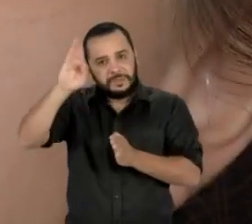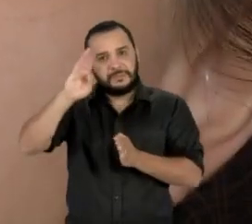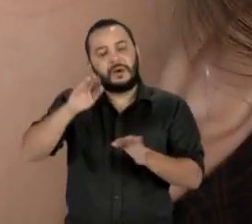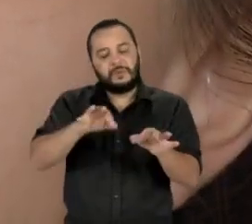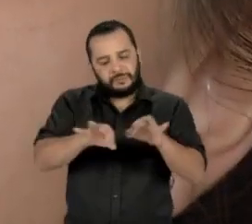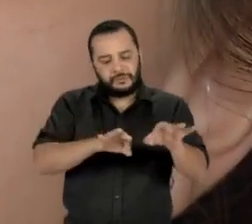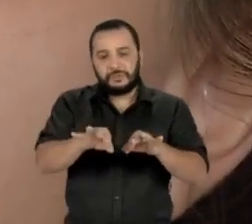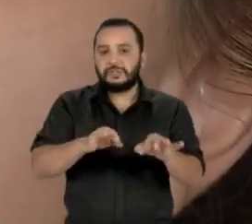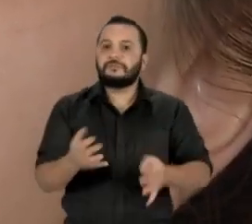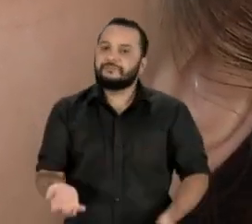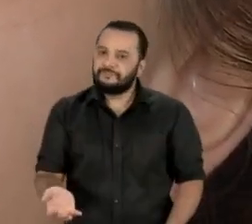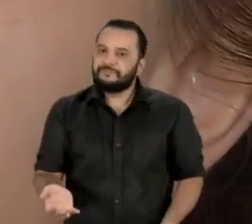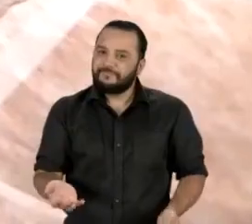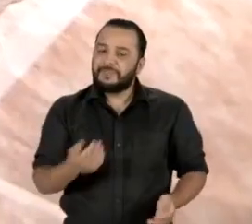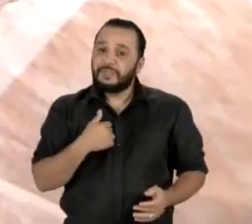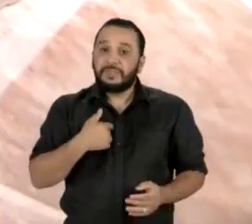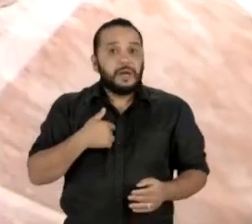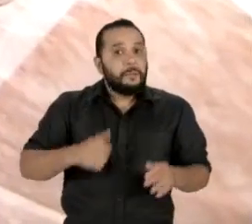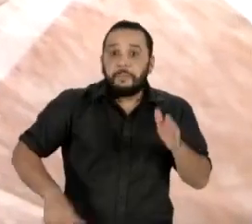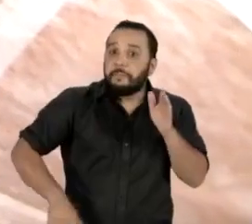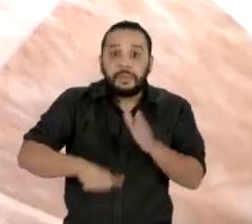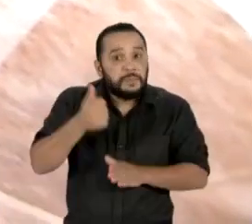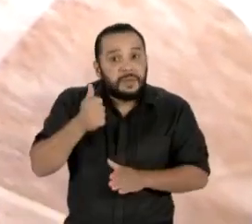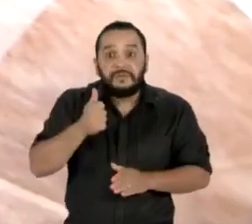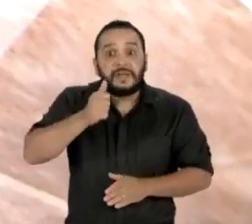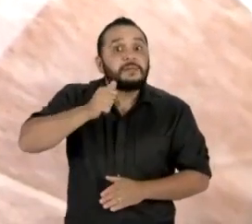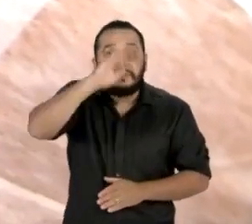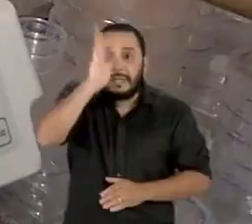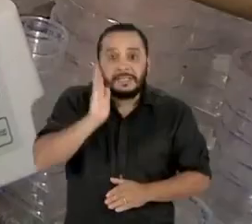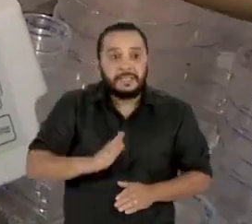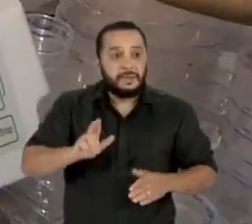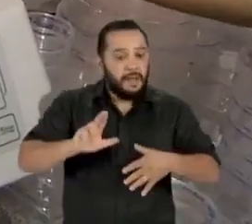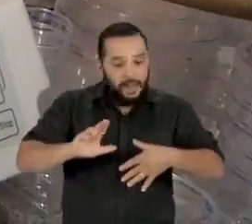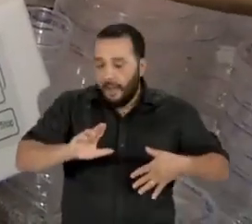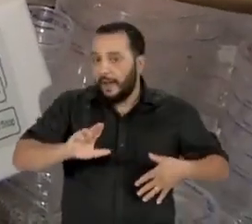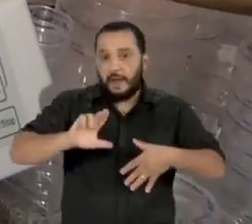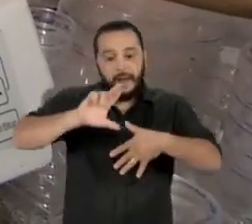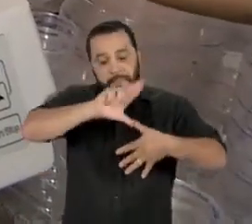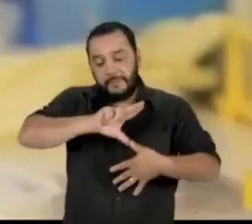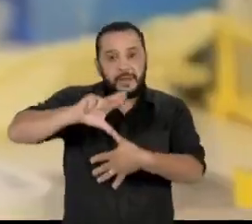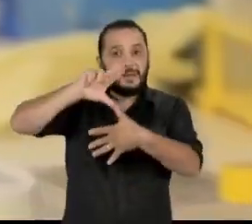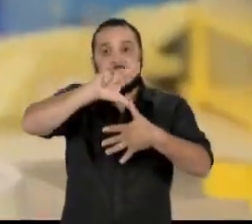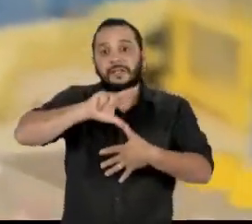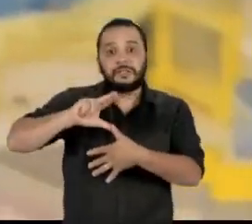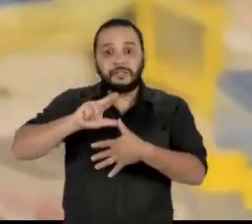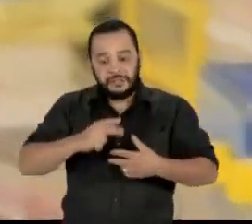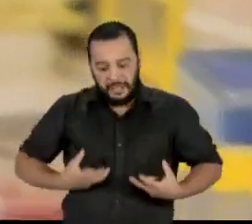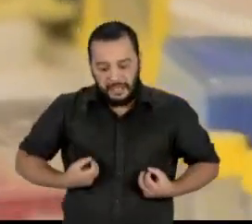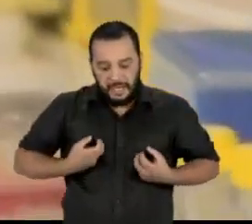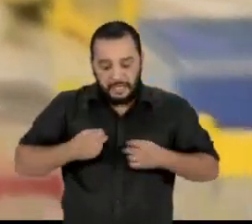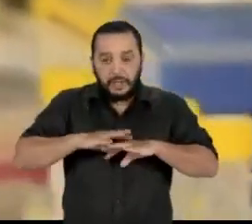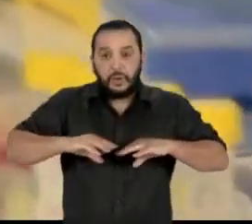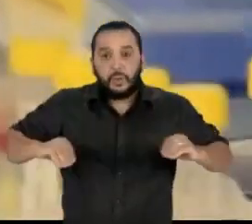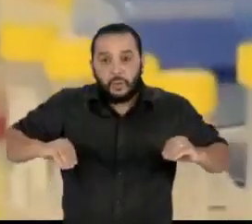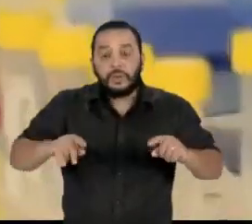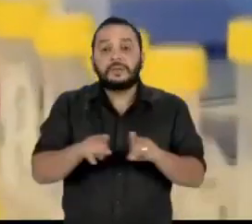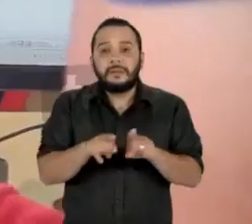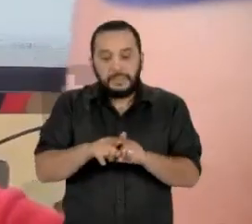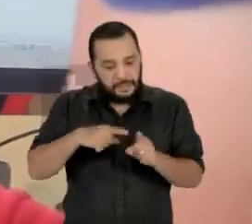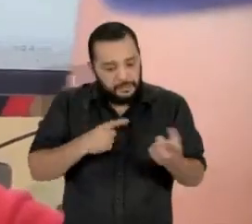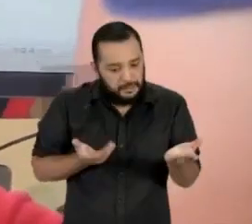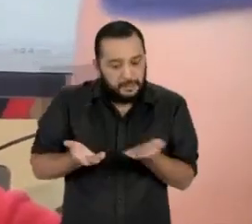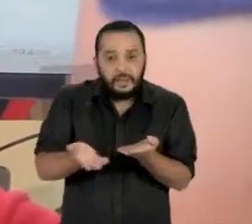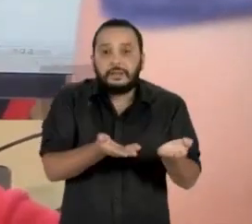A conquista inédita no Brasil e em toda a América Latina tem ainda um outro diferencial em relação às terapias